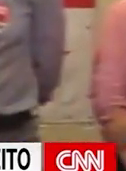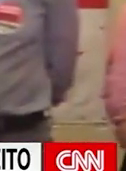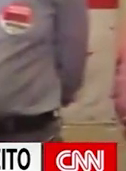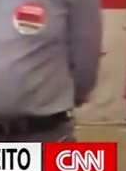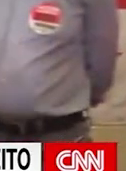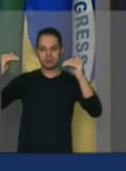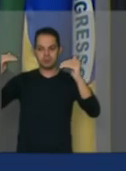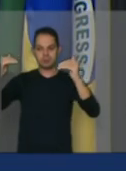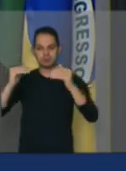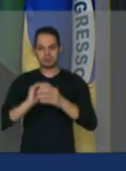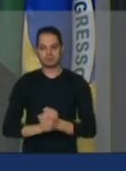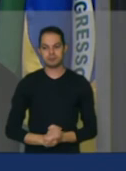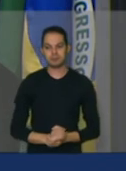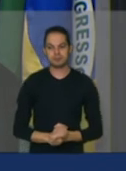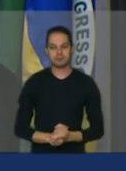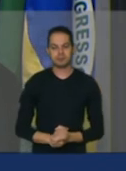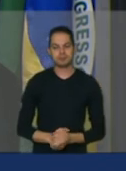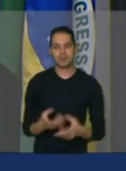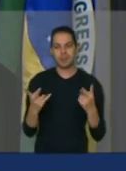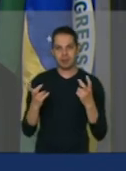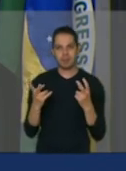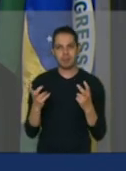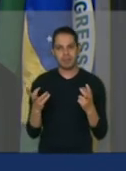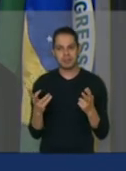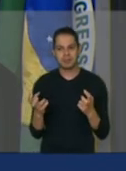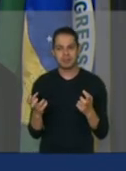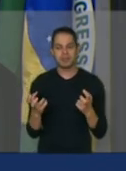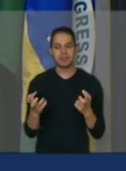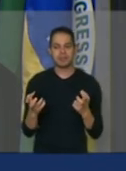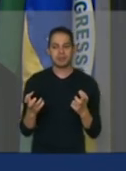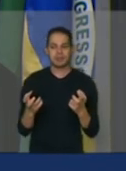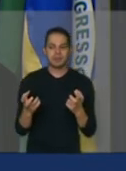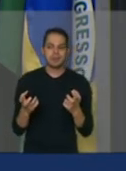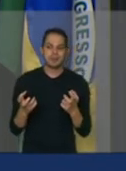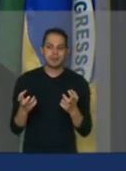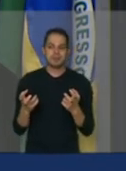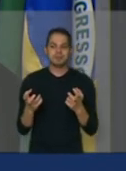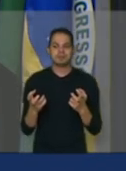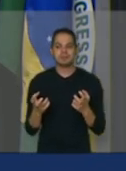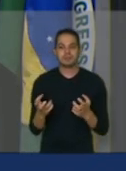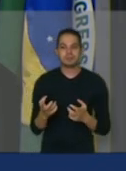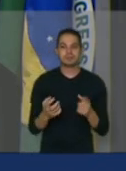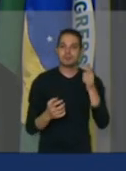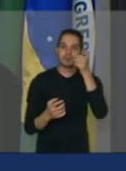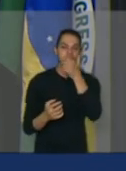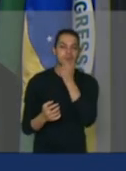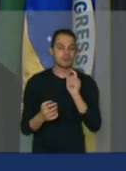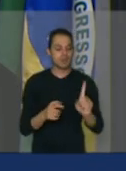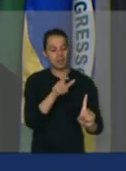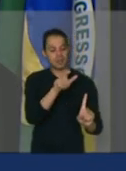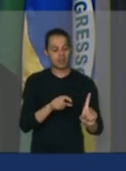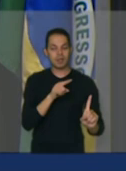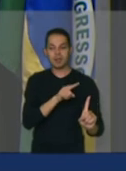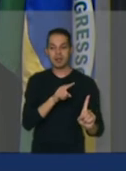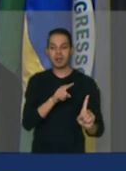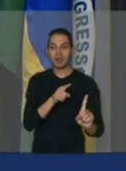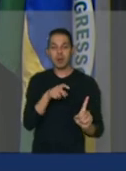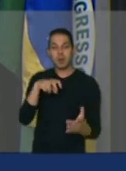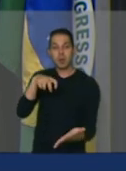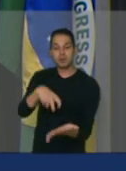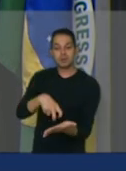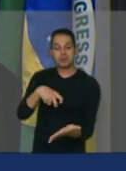eles são mais honestos. Veja só, justo esse cidadão que foi